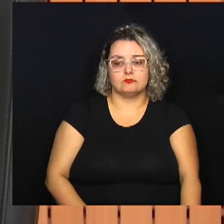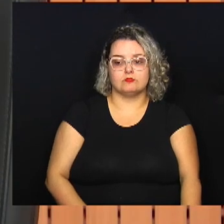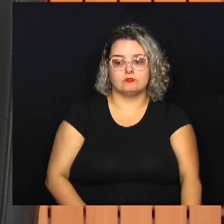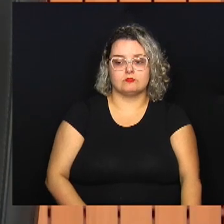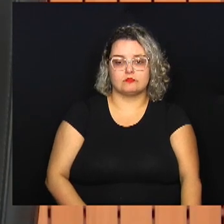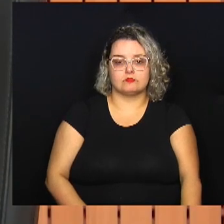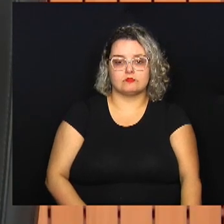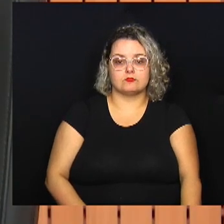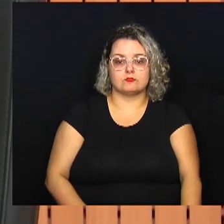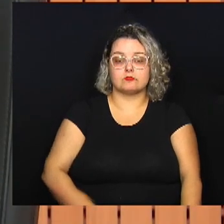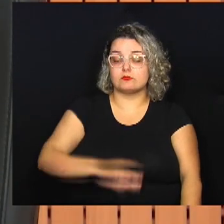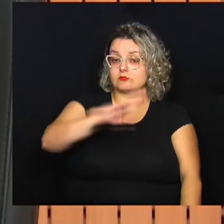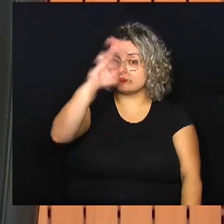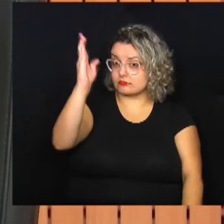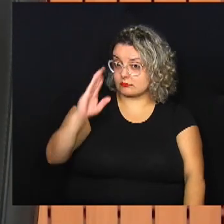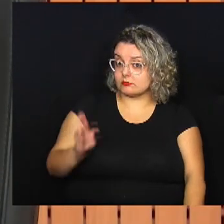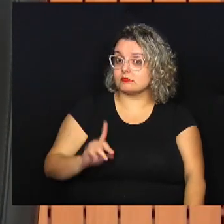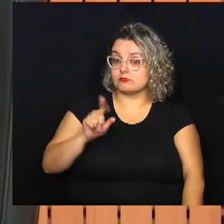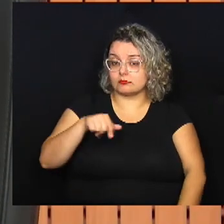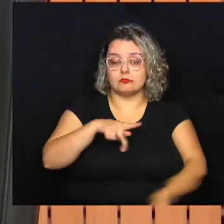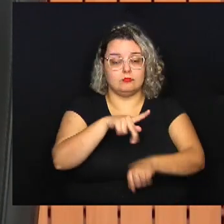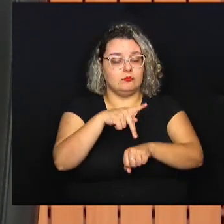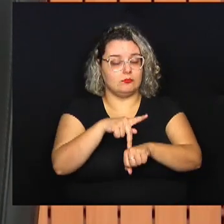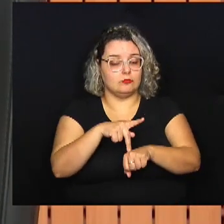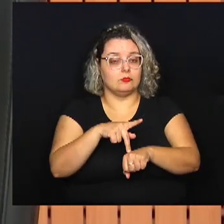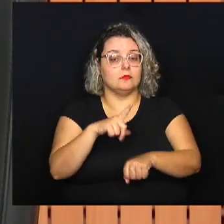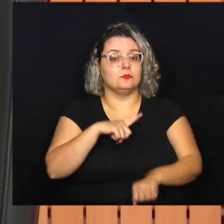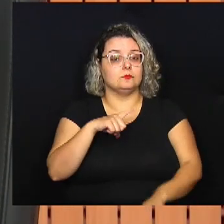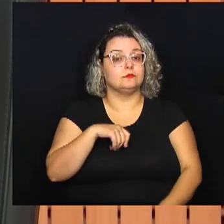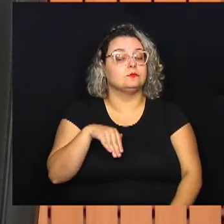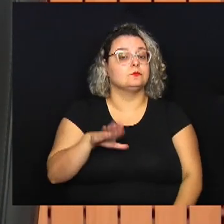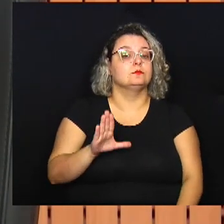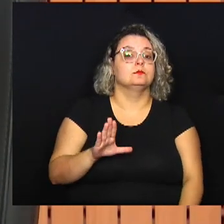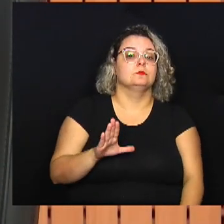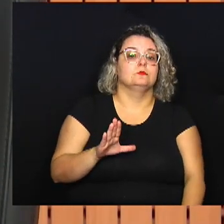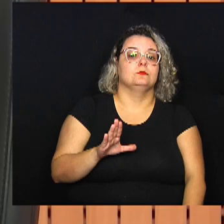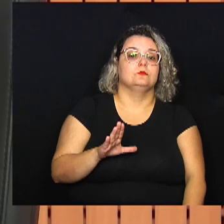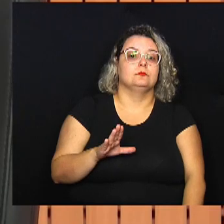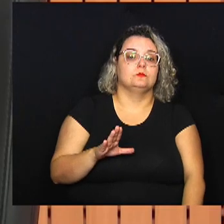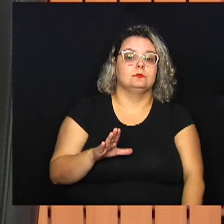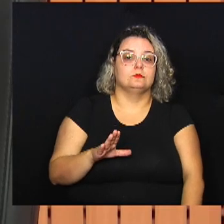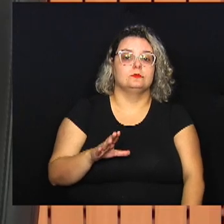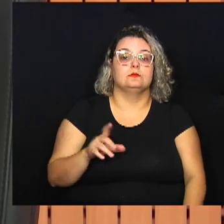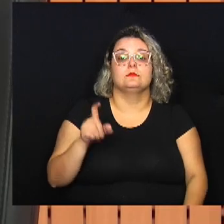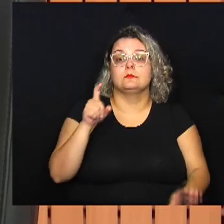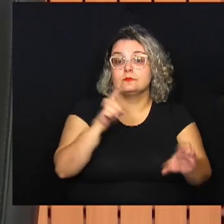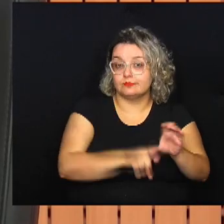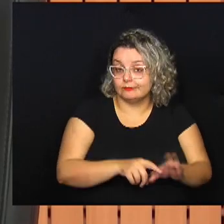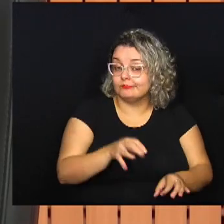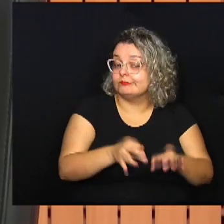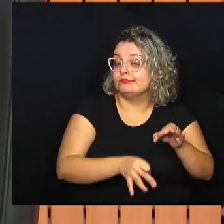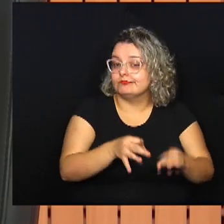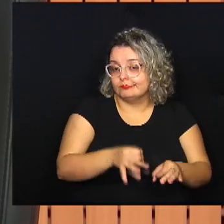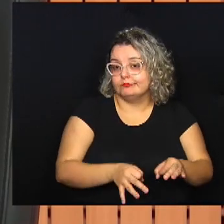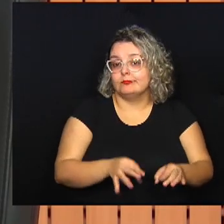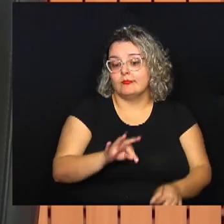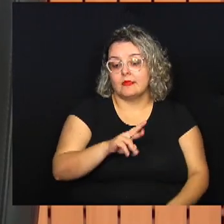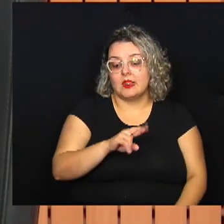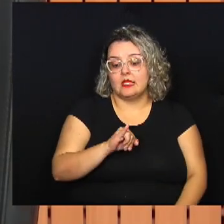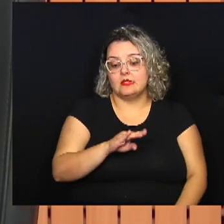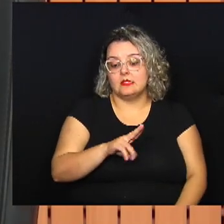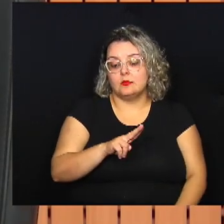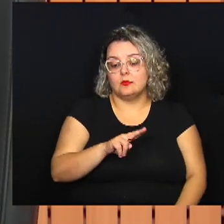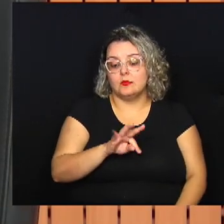O Brasil é o país que tem mais causas, pendências judiciárias tributárias do